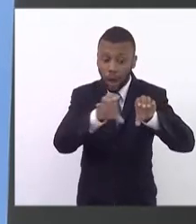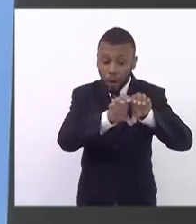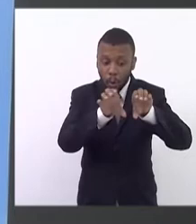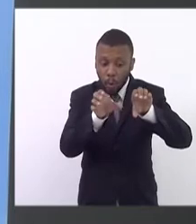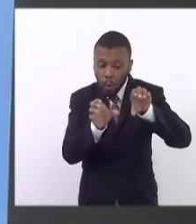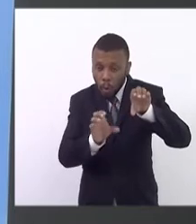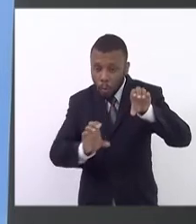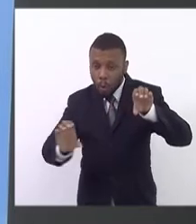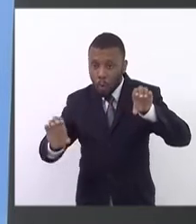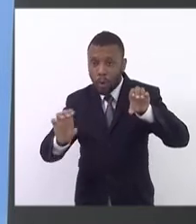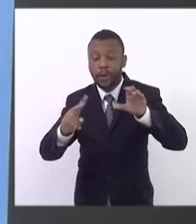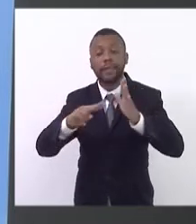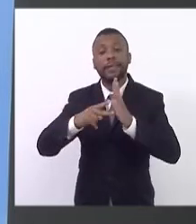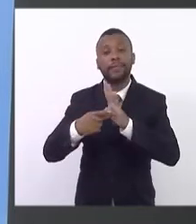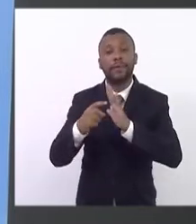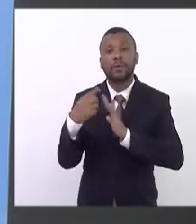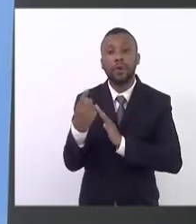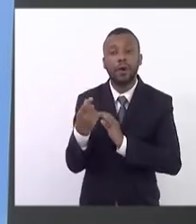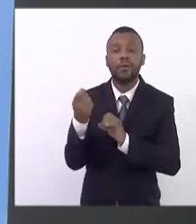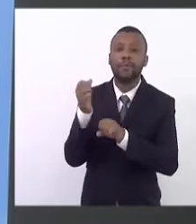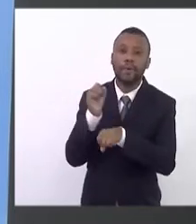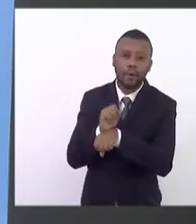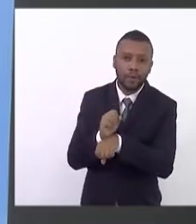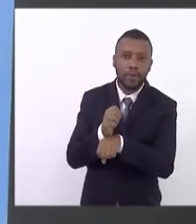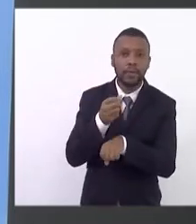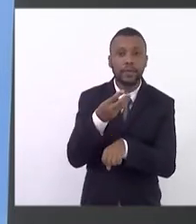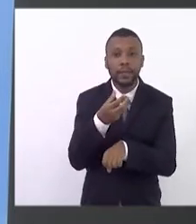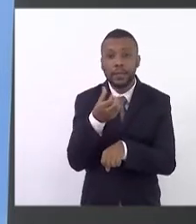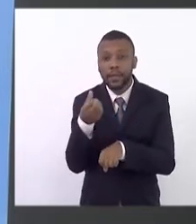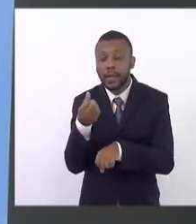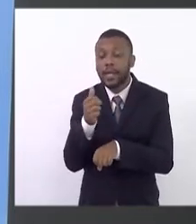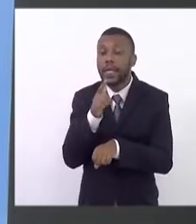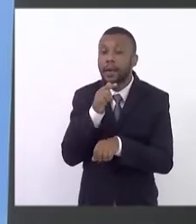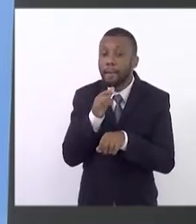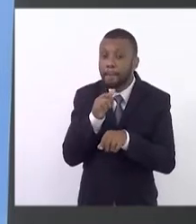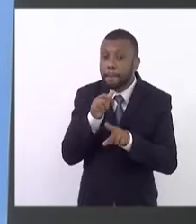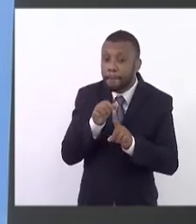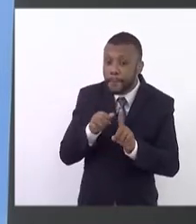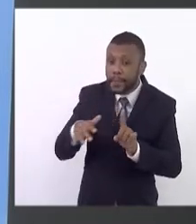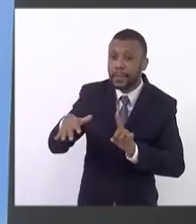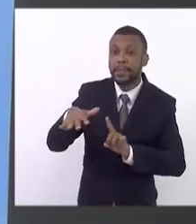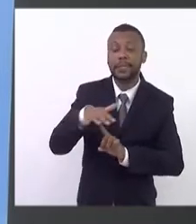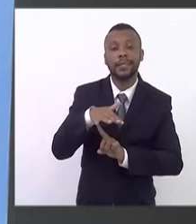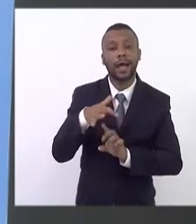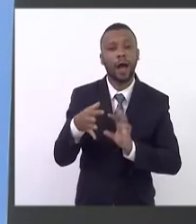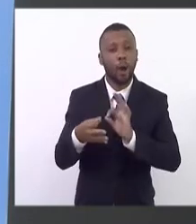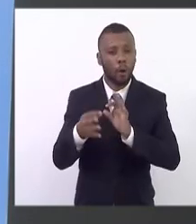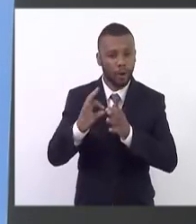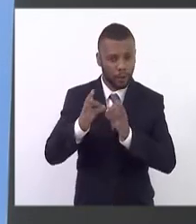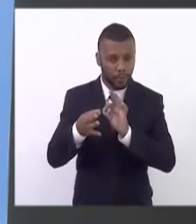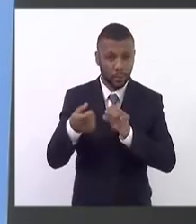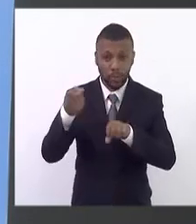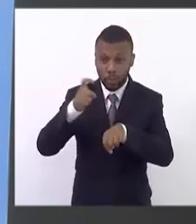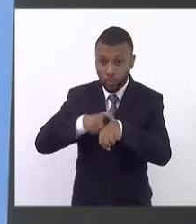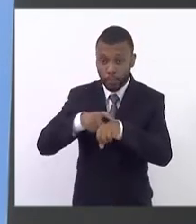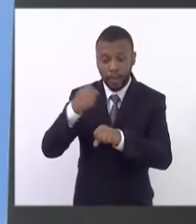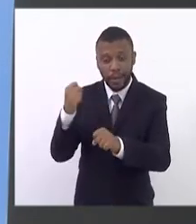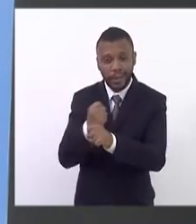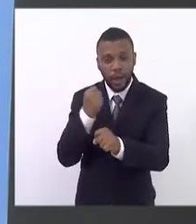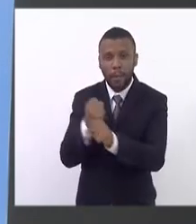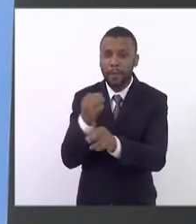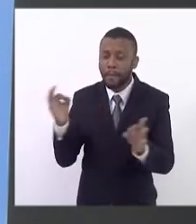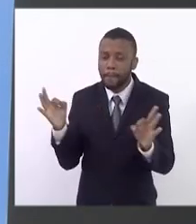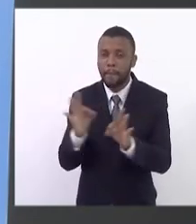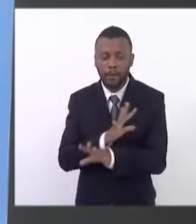lançar 36 piscinas olímpicas dia na Bahia, quando essa obra tiver performado totalmente. Você